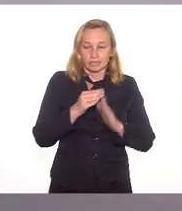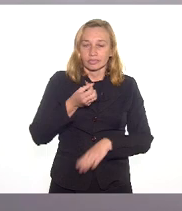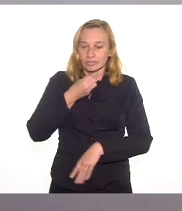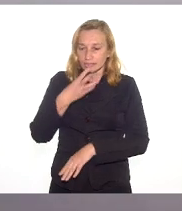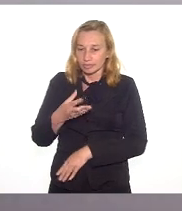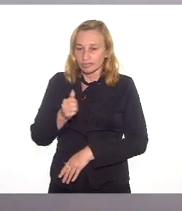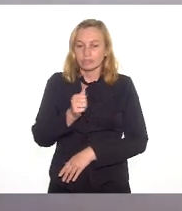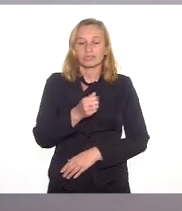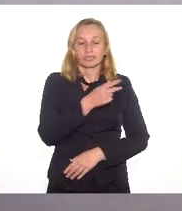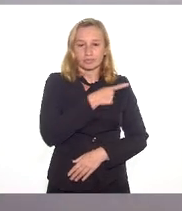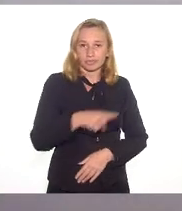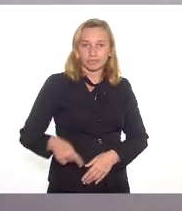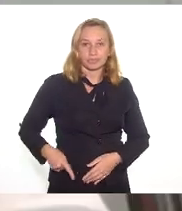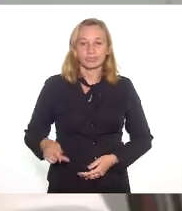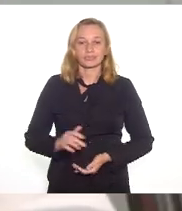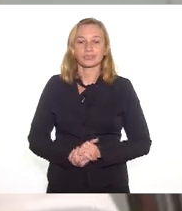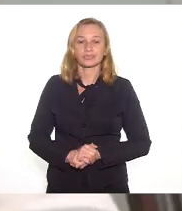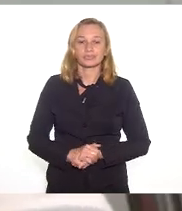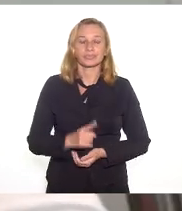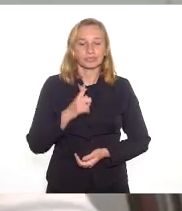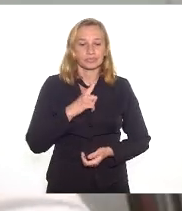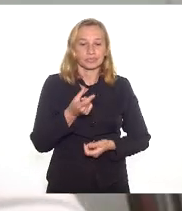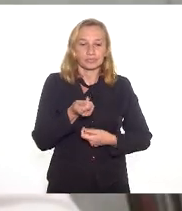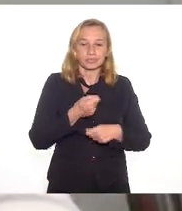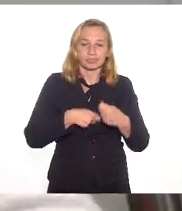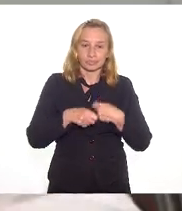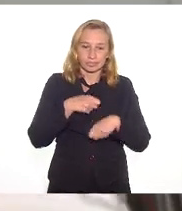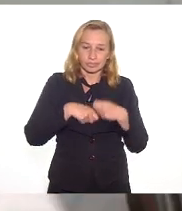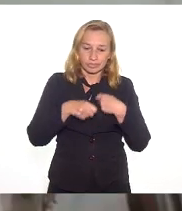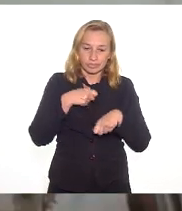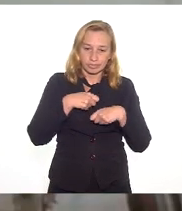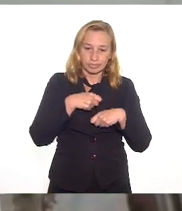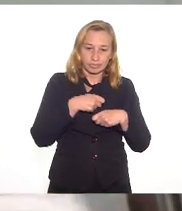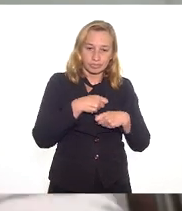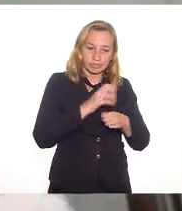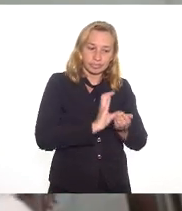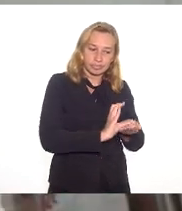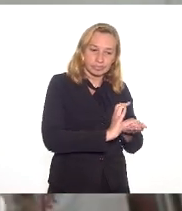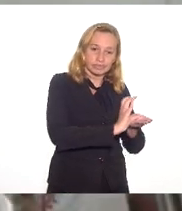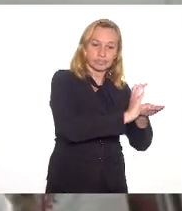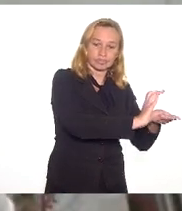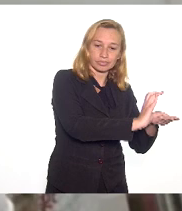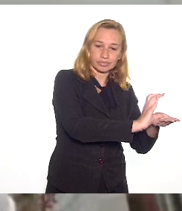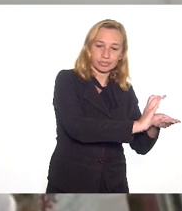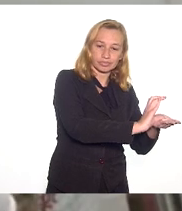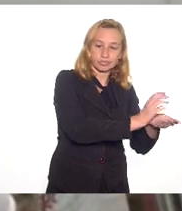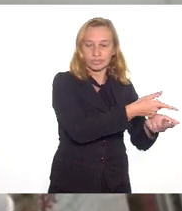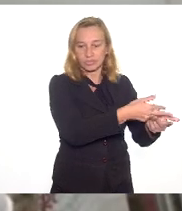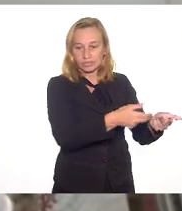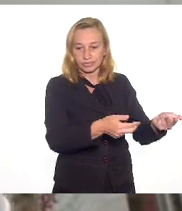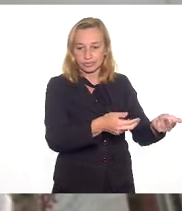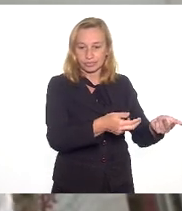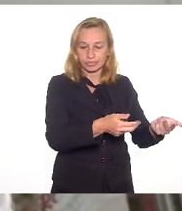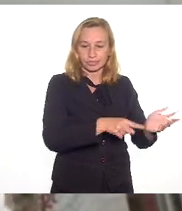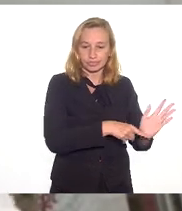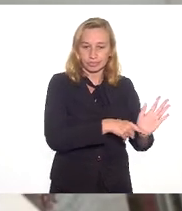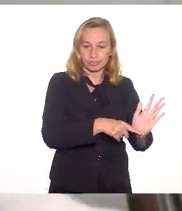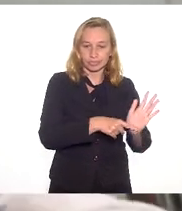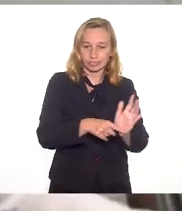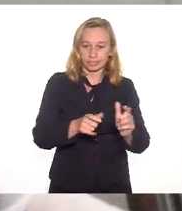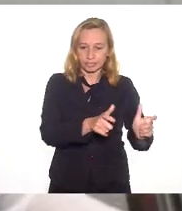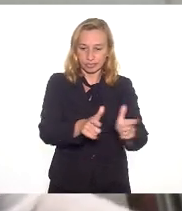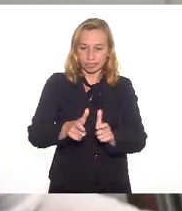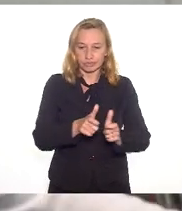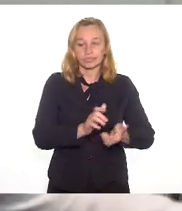da presidência, nós temos economizado recursos, transferido esses recursos para inúmeras iniciativas. Eu digo